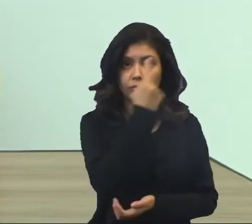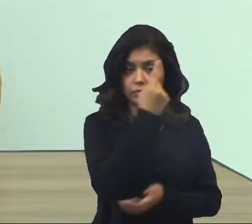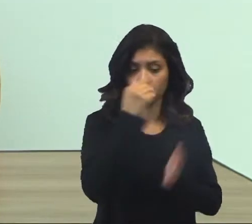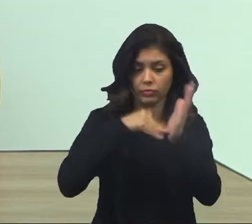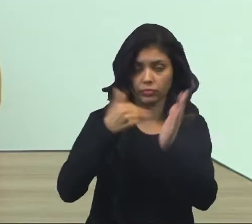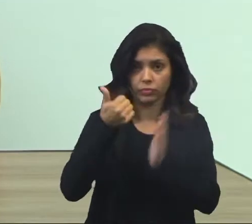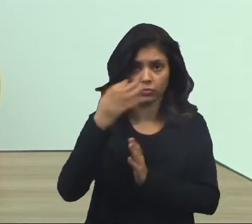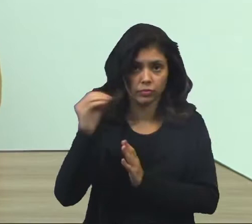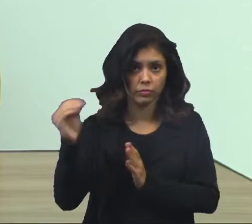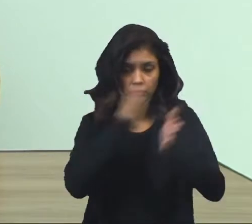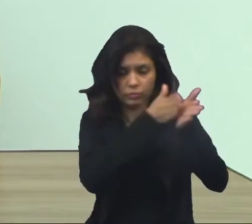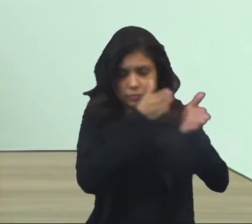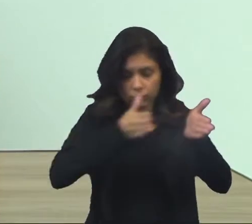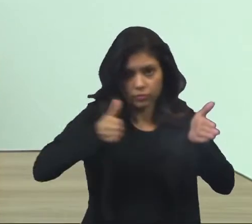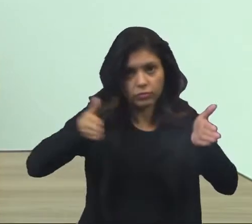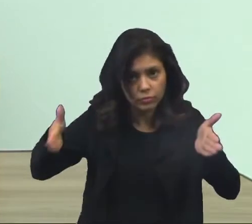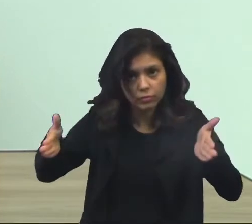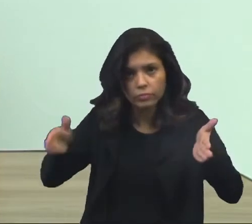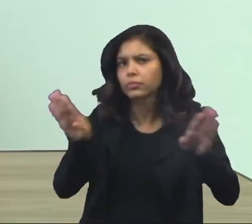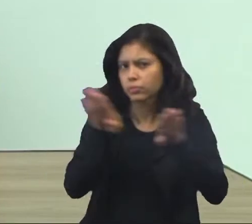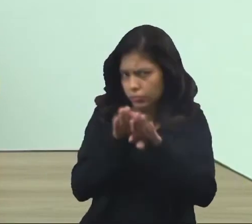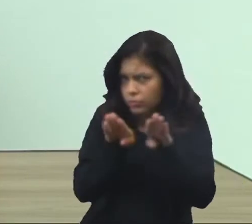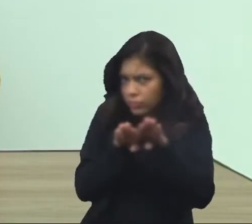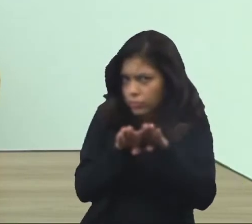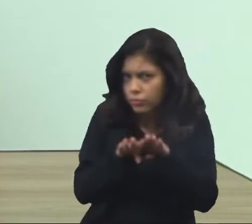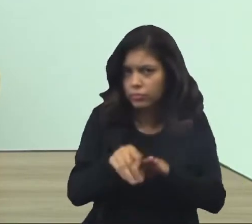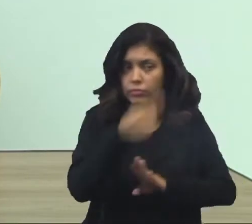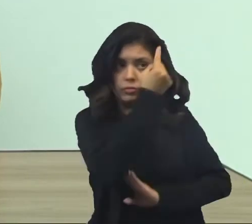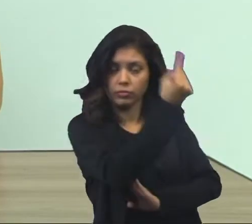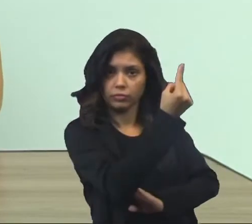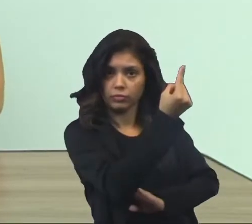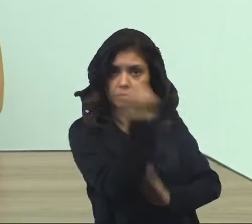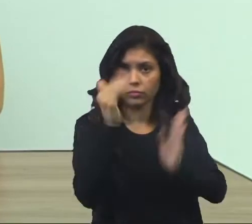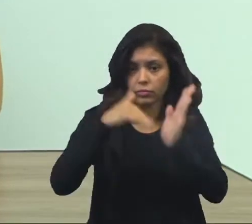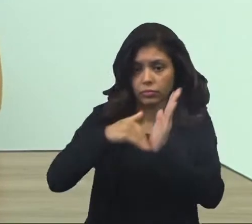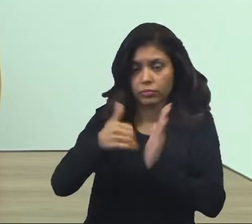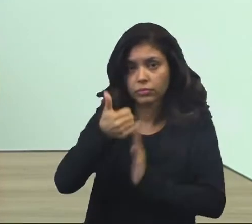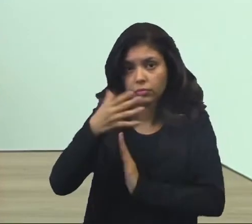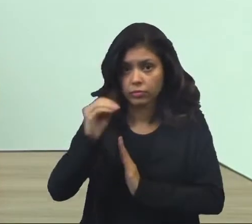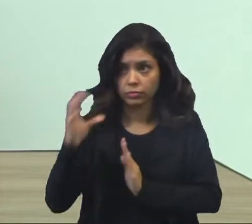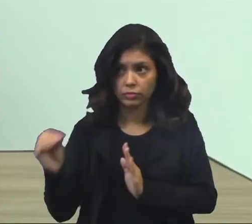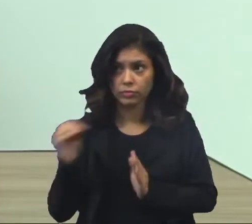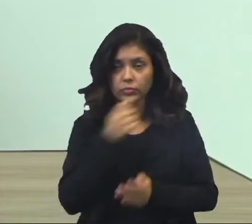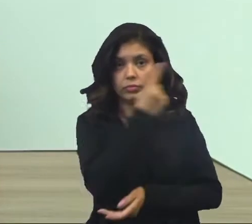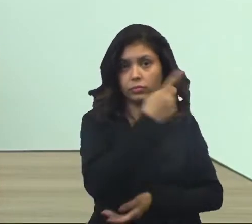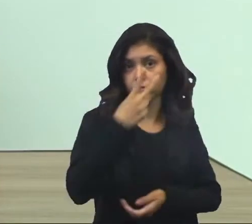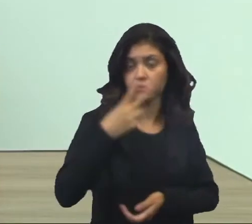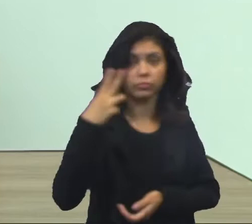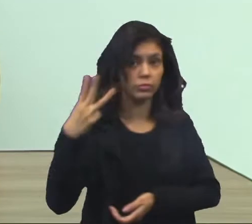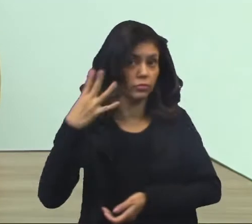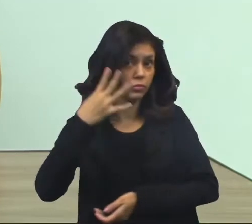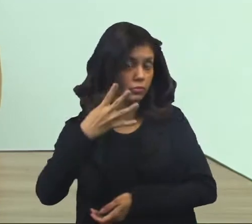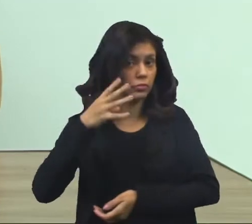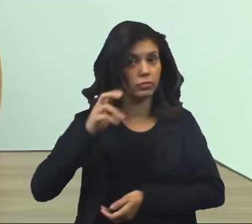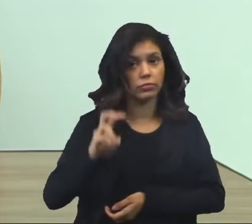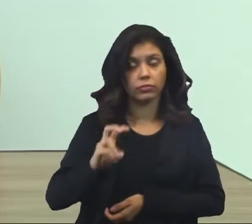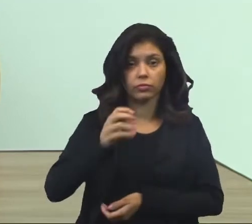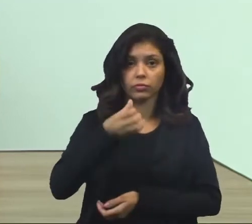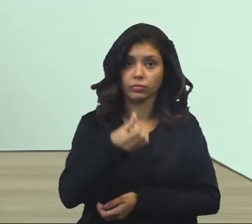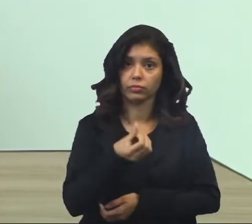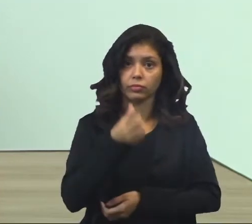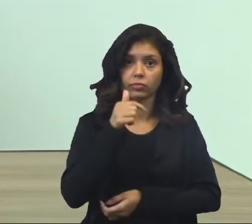100 segue uma sequência também? De 1 em 1 nós fazemos a contagem, né? 1, 2, 3,